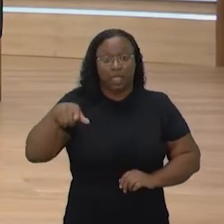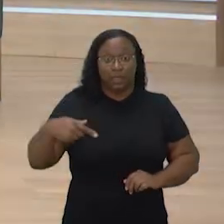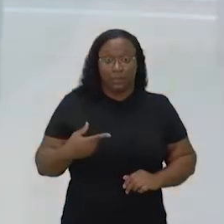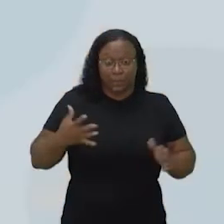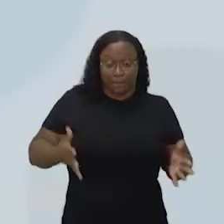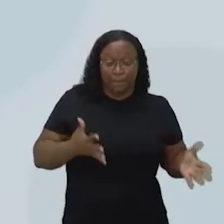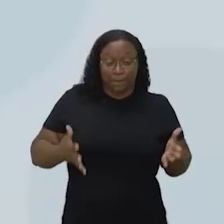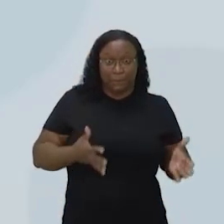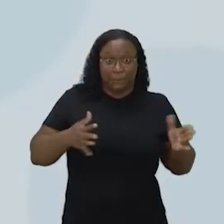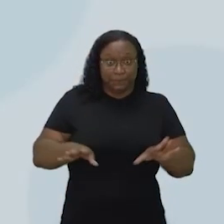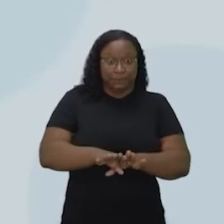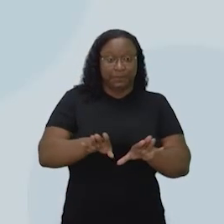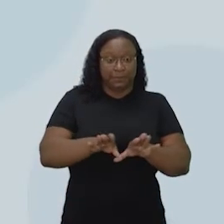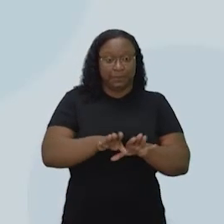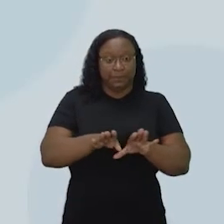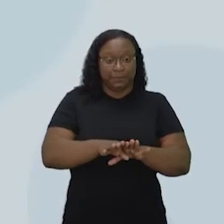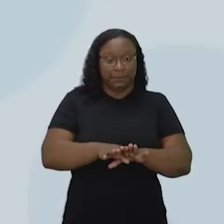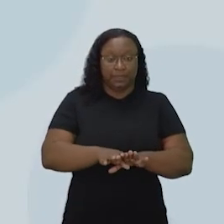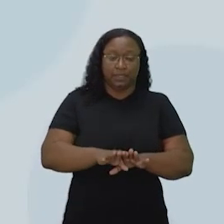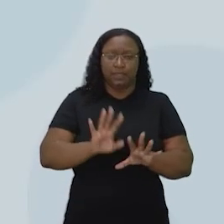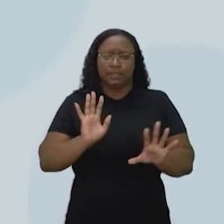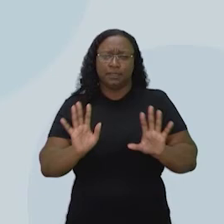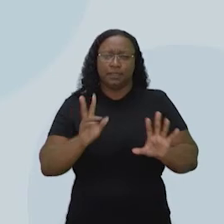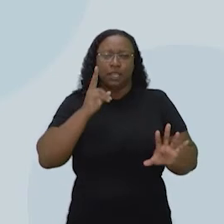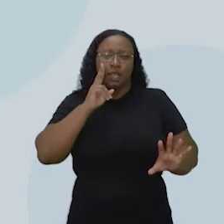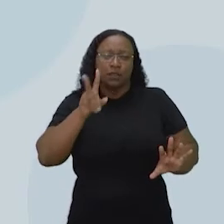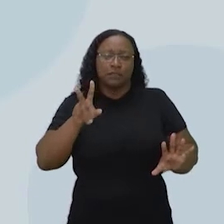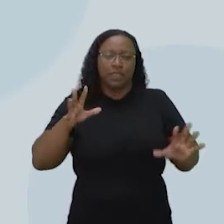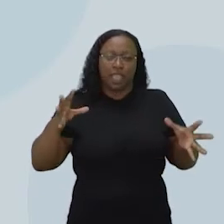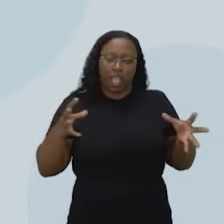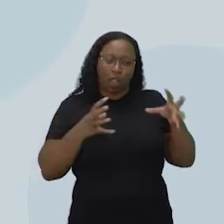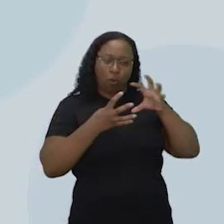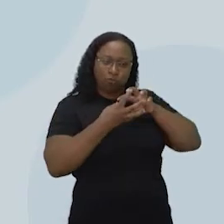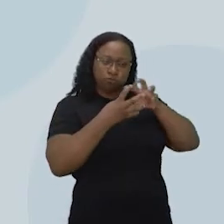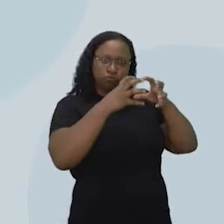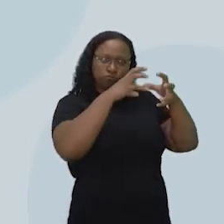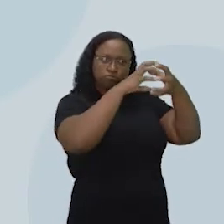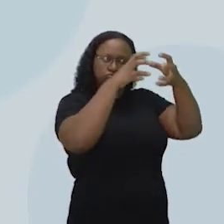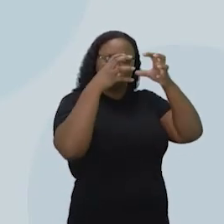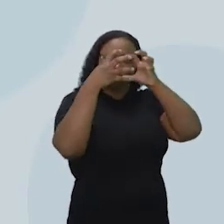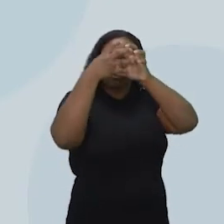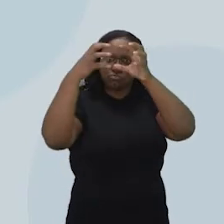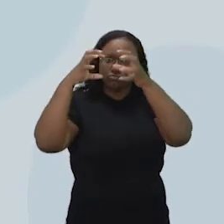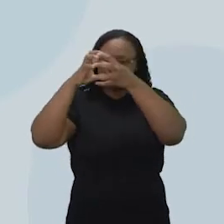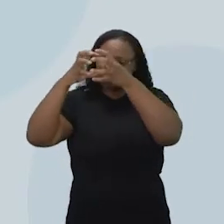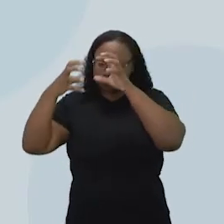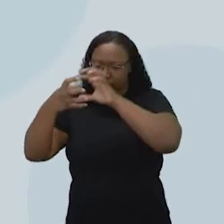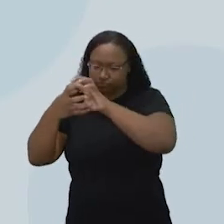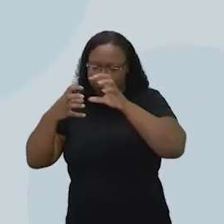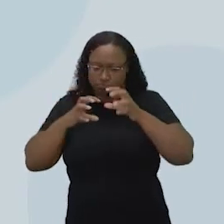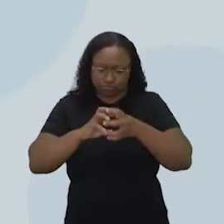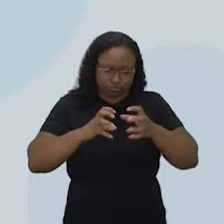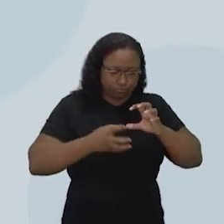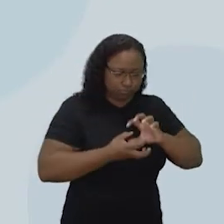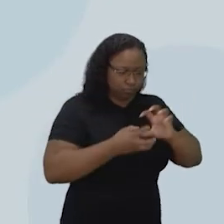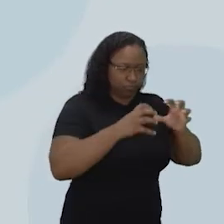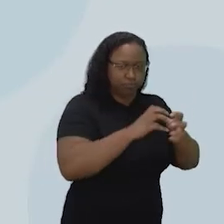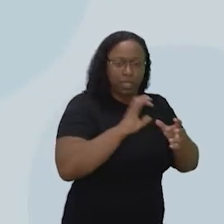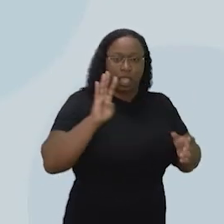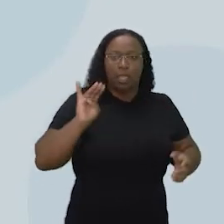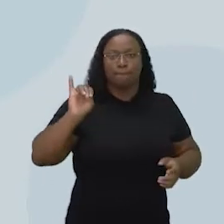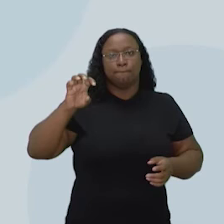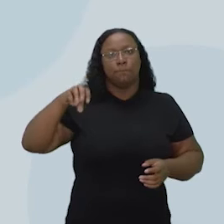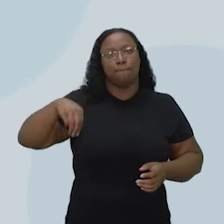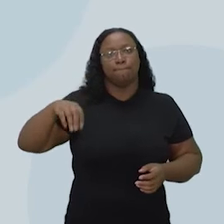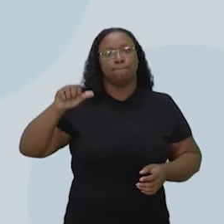processo também que talvez você já tenha ouvido falar é a compactação da biomassa, que aí é também pegar uma biomassa, também